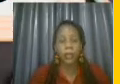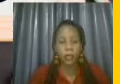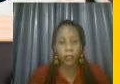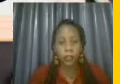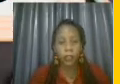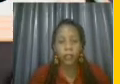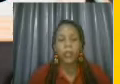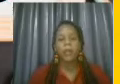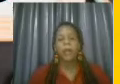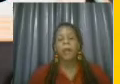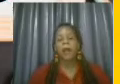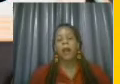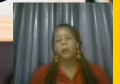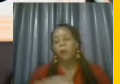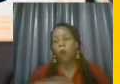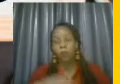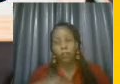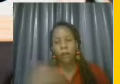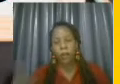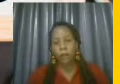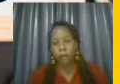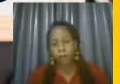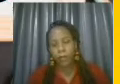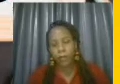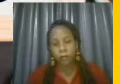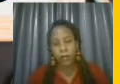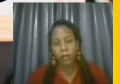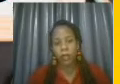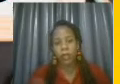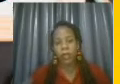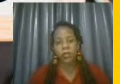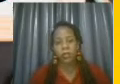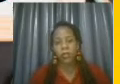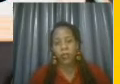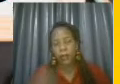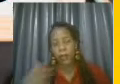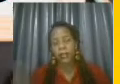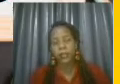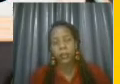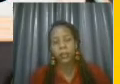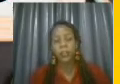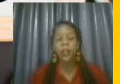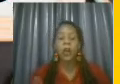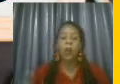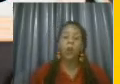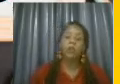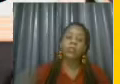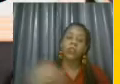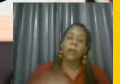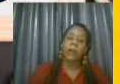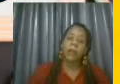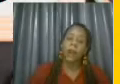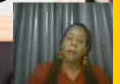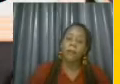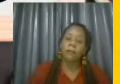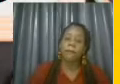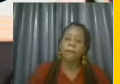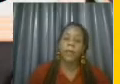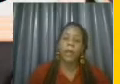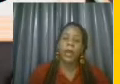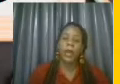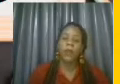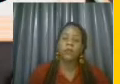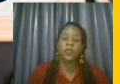casa grande, alguns trabalhavam dentro das casas da casa grande, outros